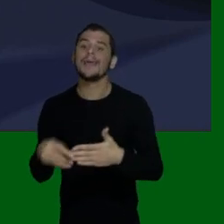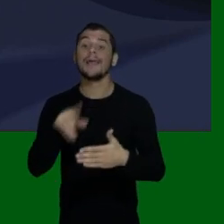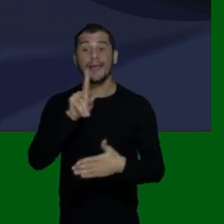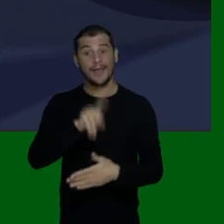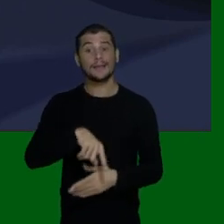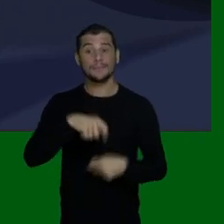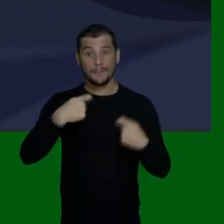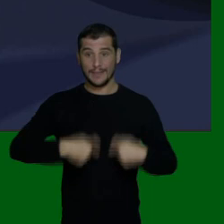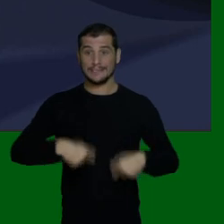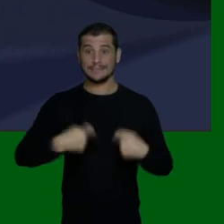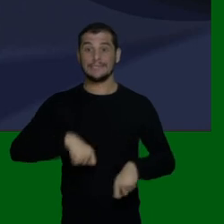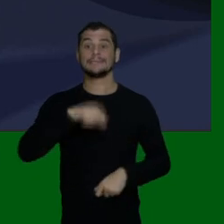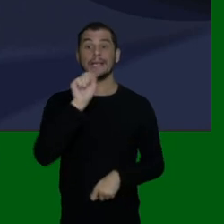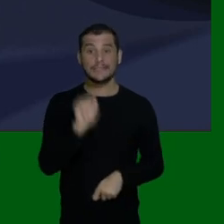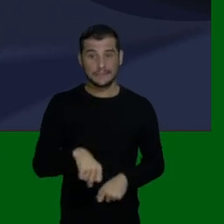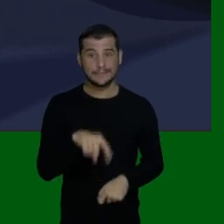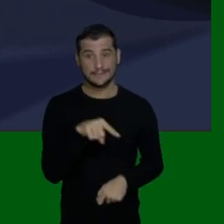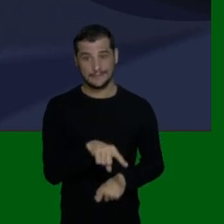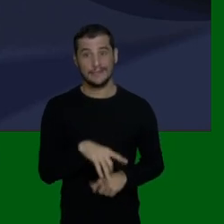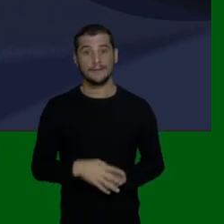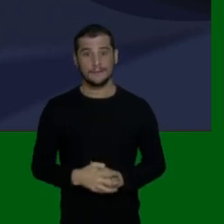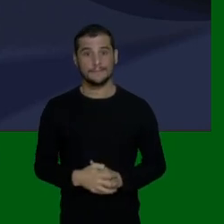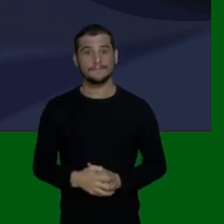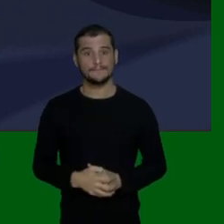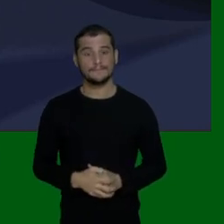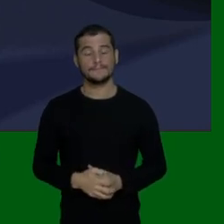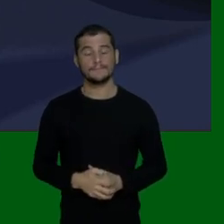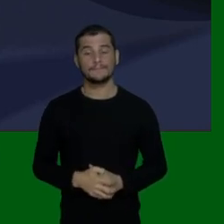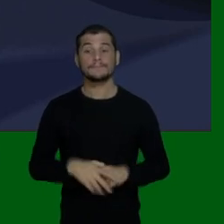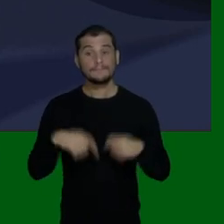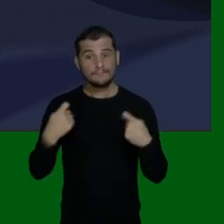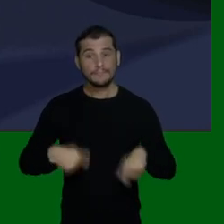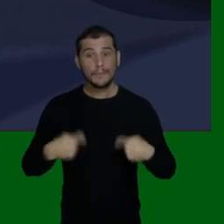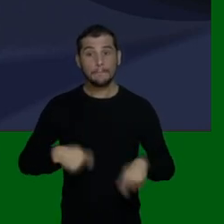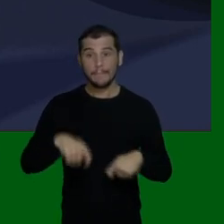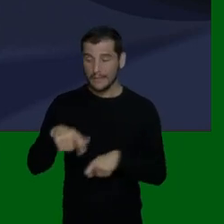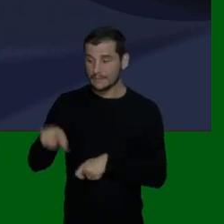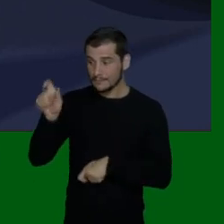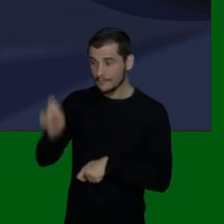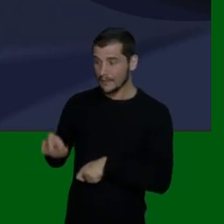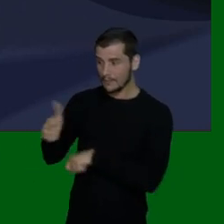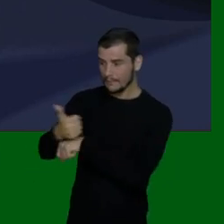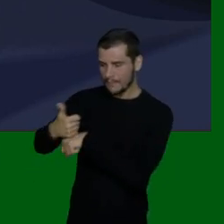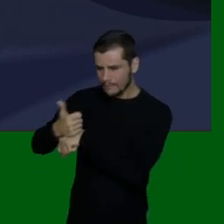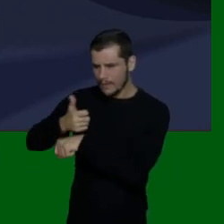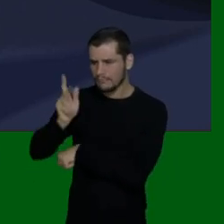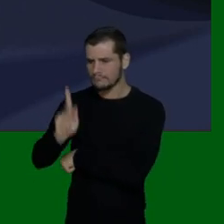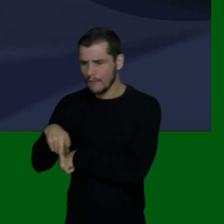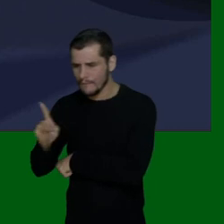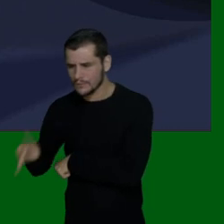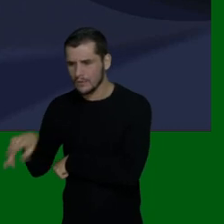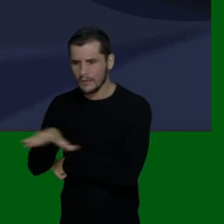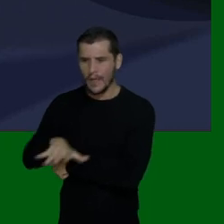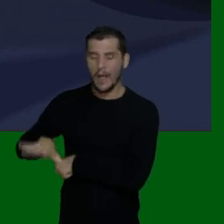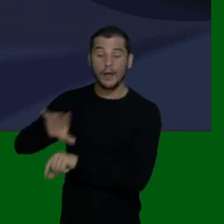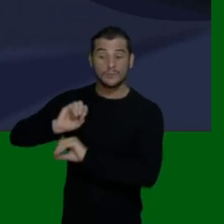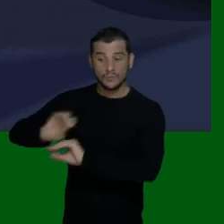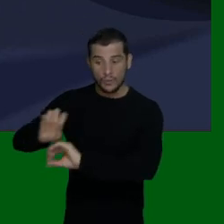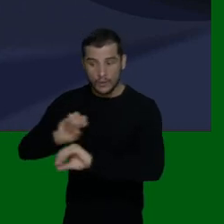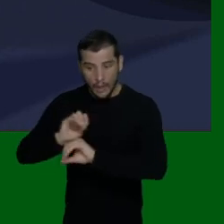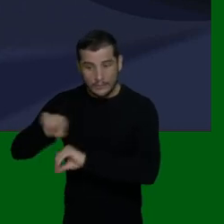sim é preciso sim nós enquanto professores profissionais da